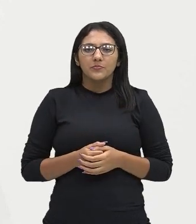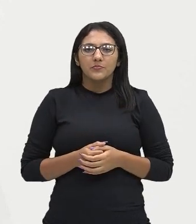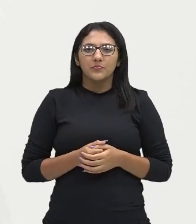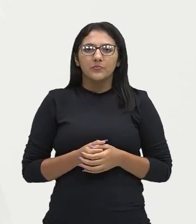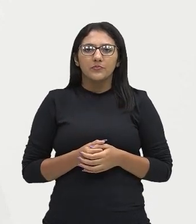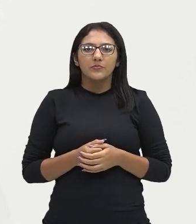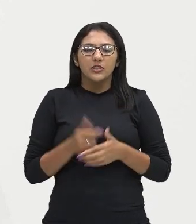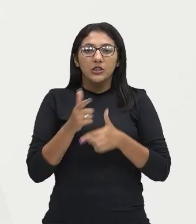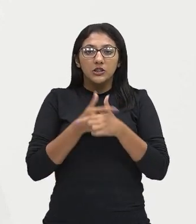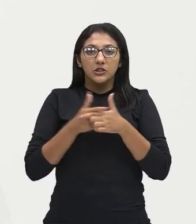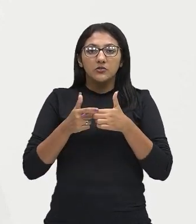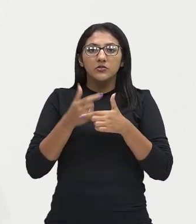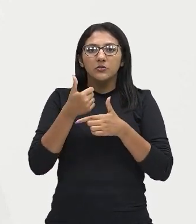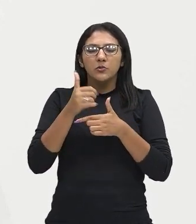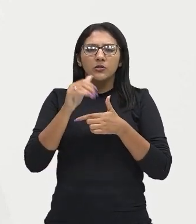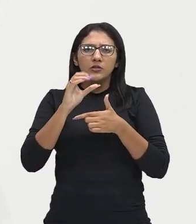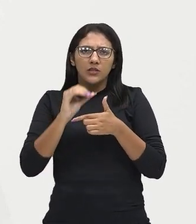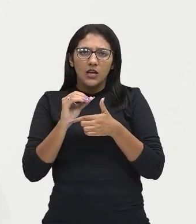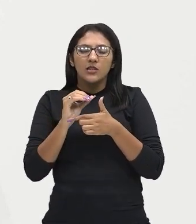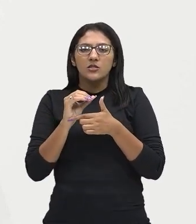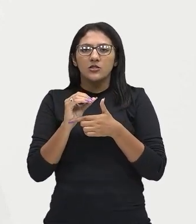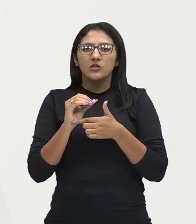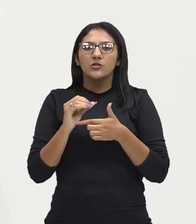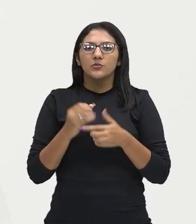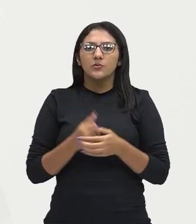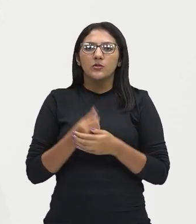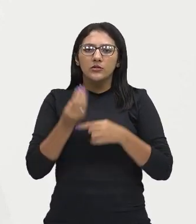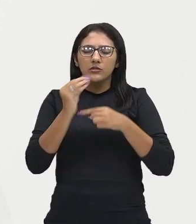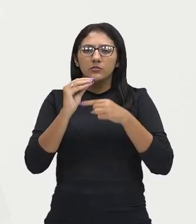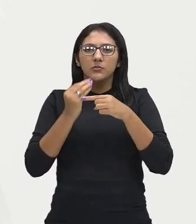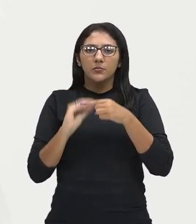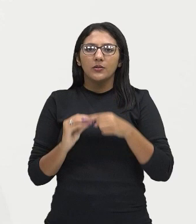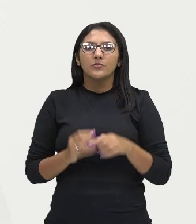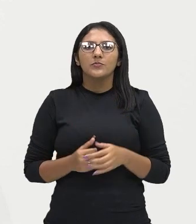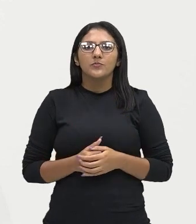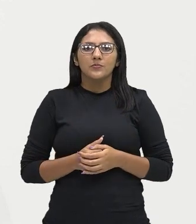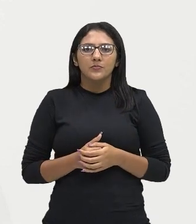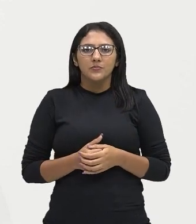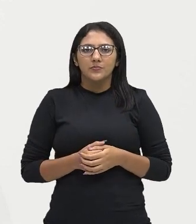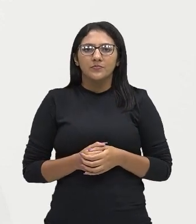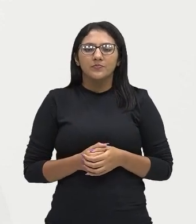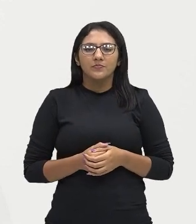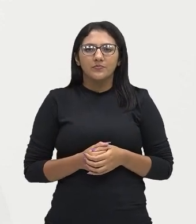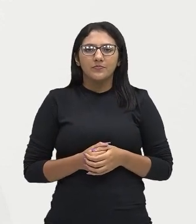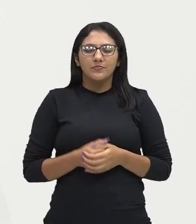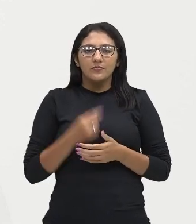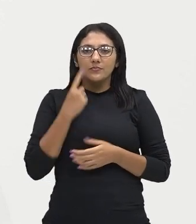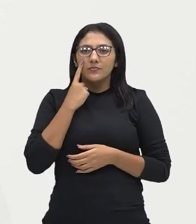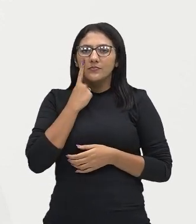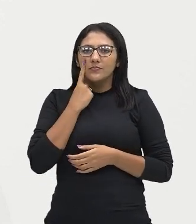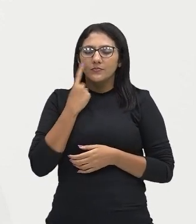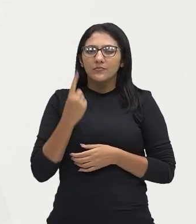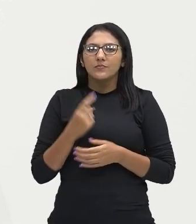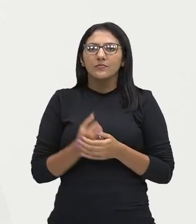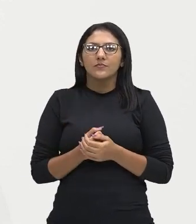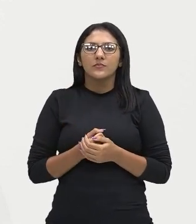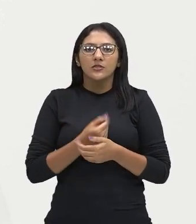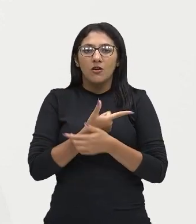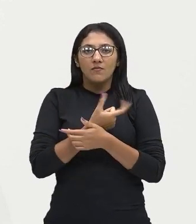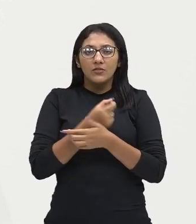e o denominador por 10, para facilitar a nossa vida. Fazendo isso, ó, 20 dividido por